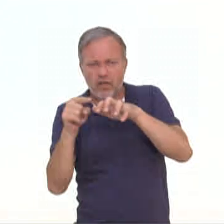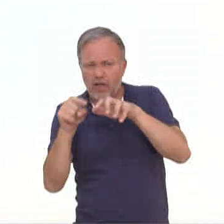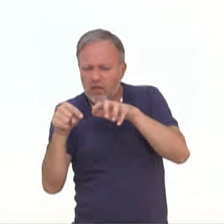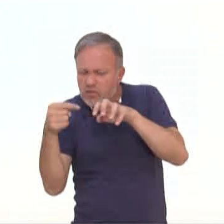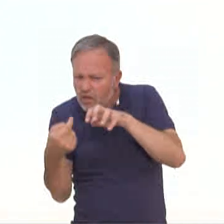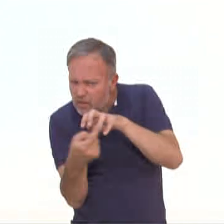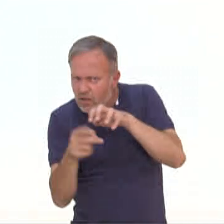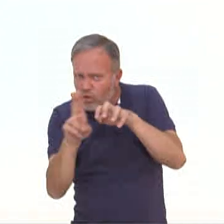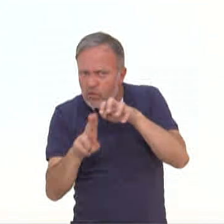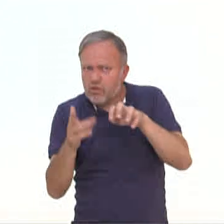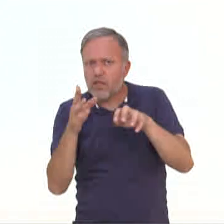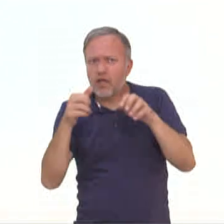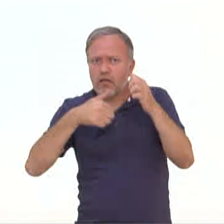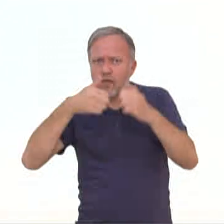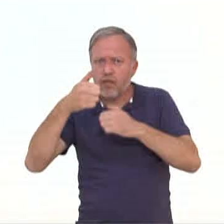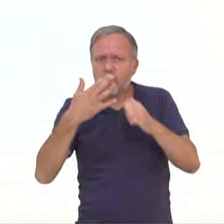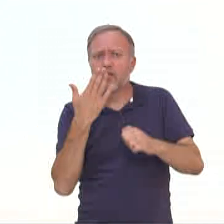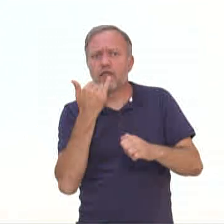alimentos.